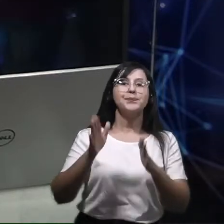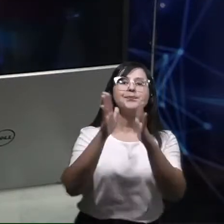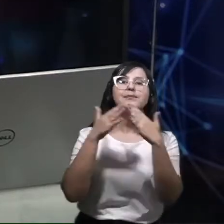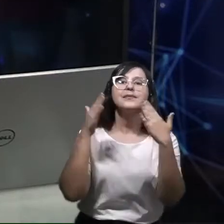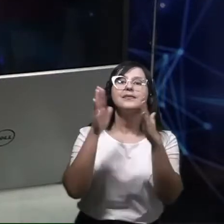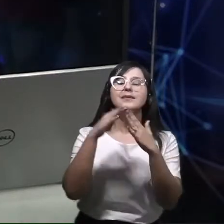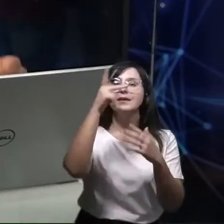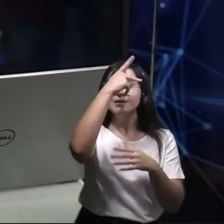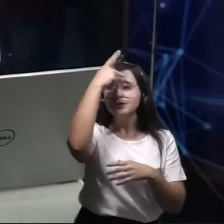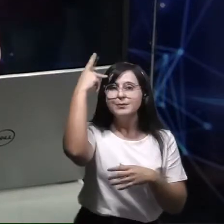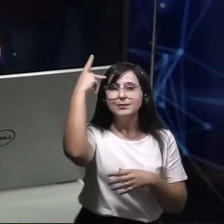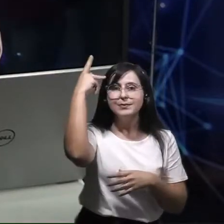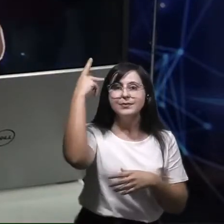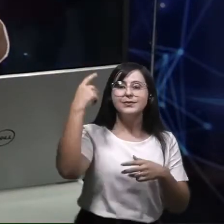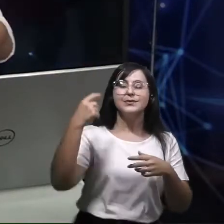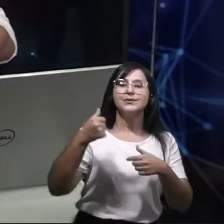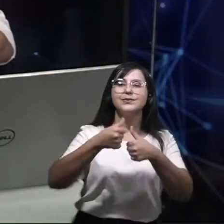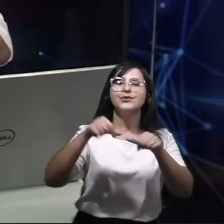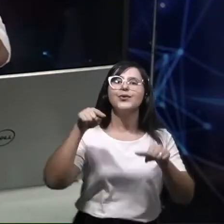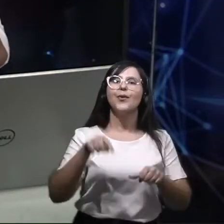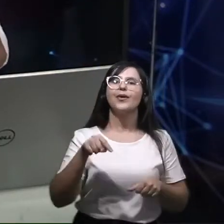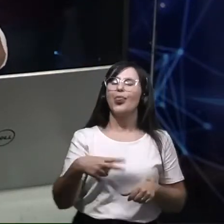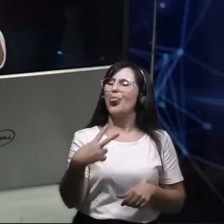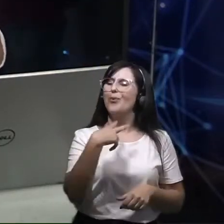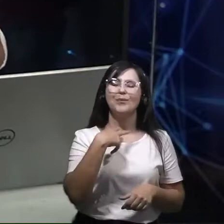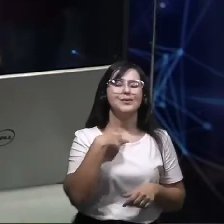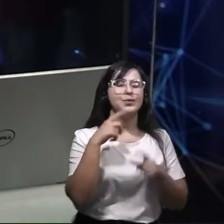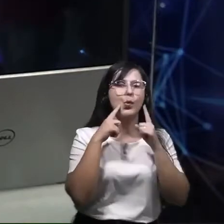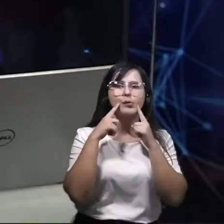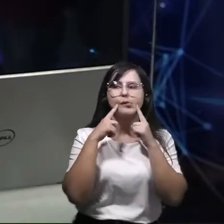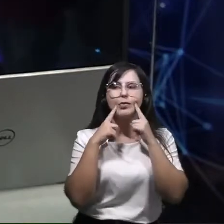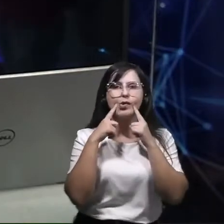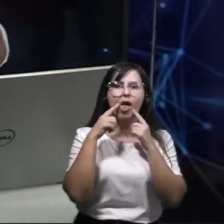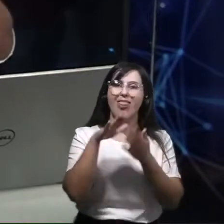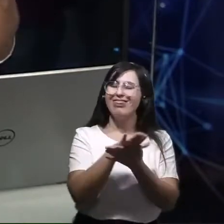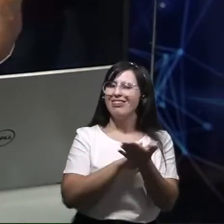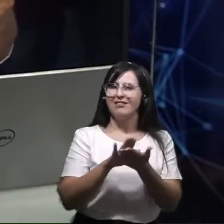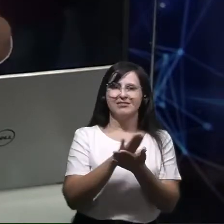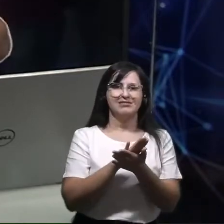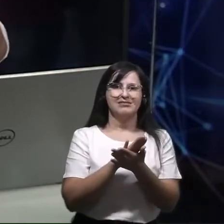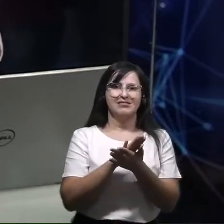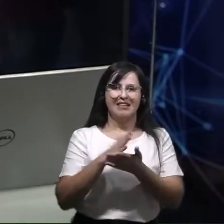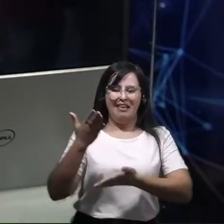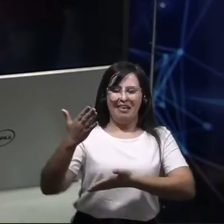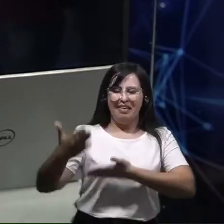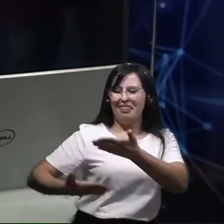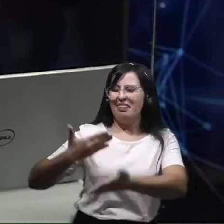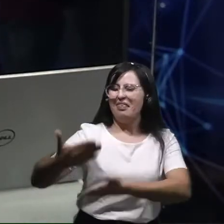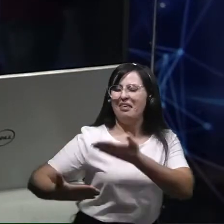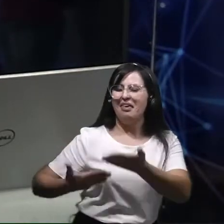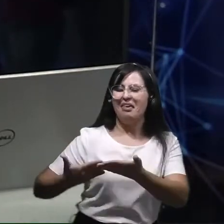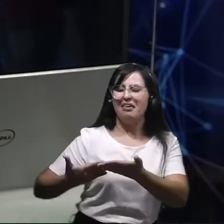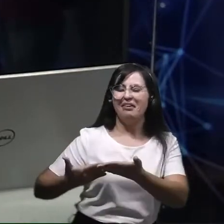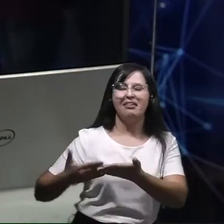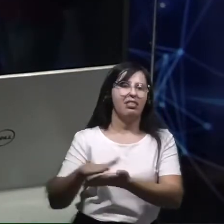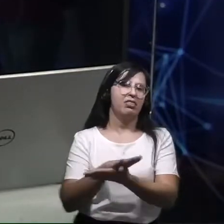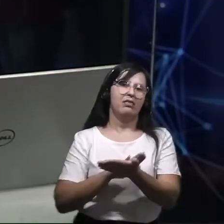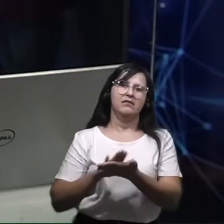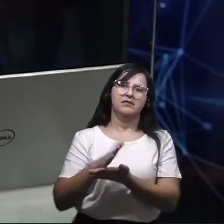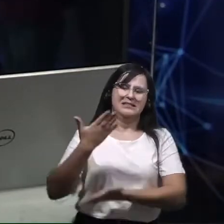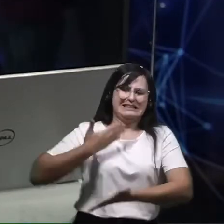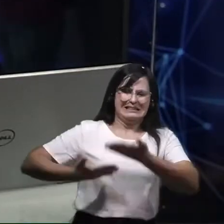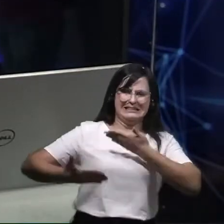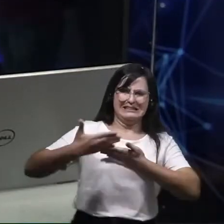pessoas que estão no estúdio, tá certo? Que não pode haver gesticulações, certo? Nem interação com quem está fora, nem com quem está dentro. Então, evitar, né, qualquer tipo de